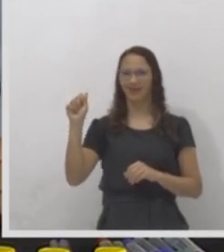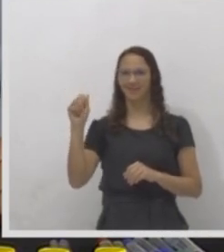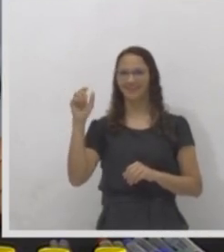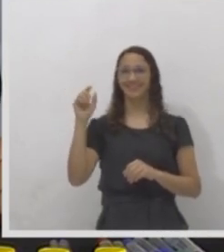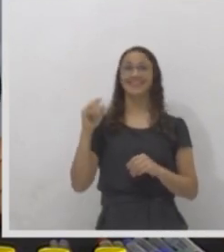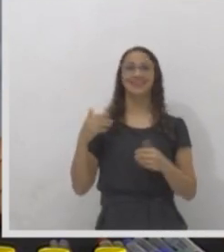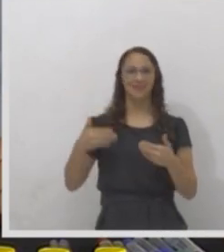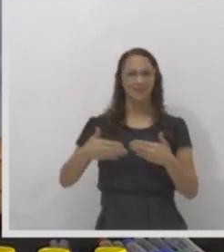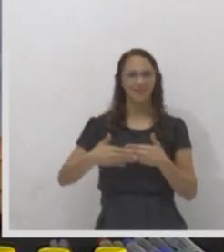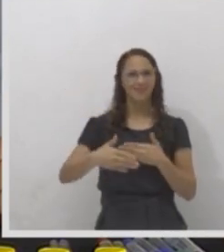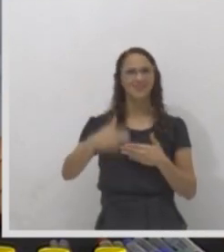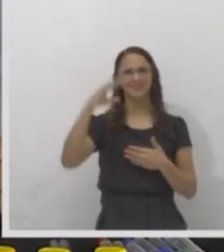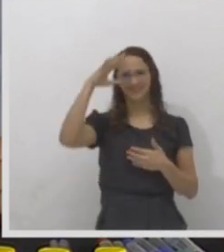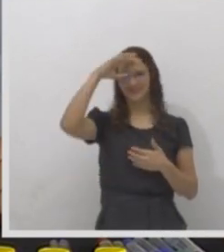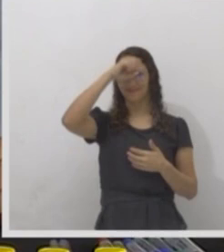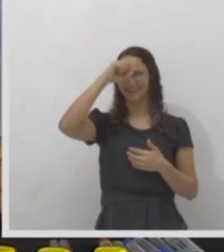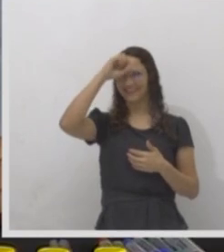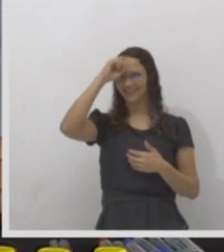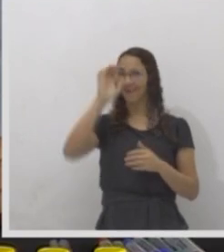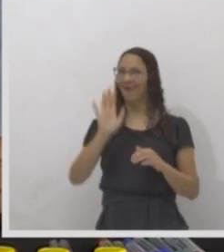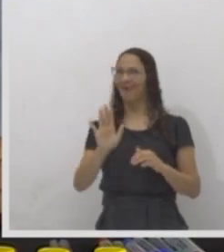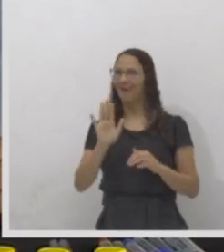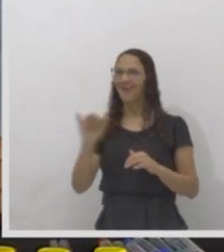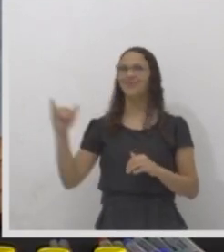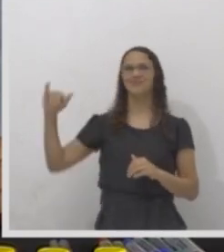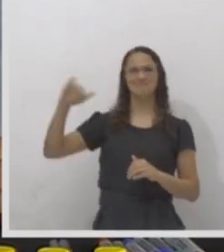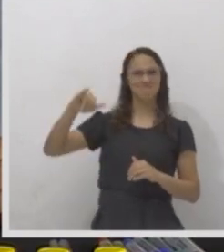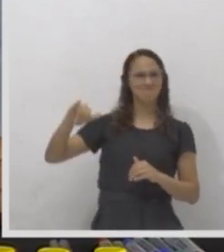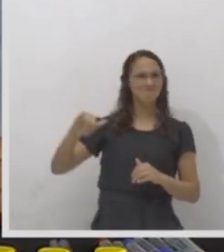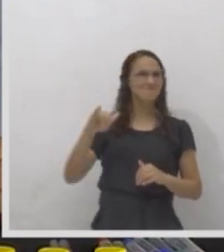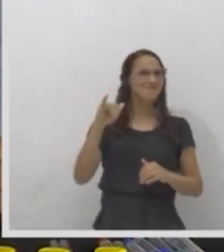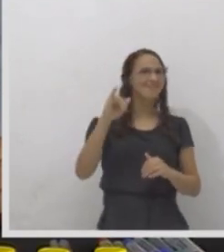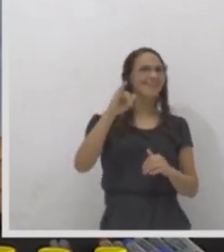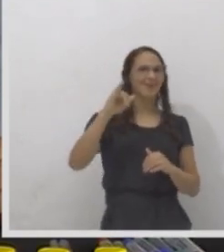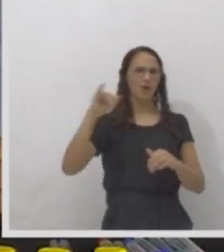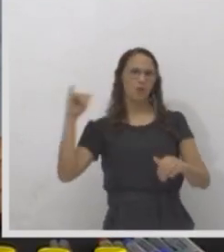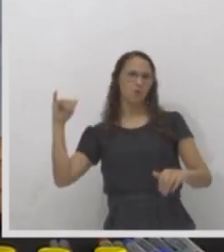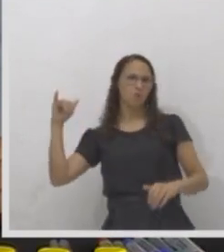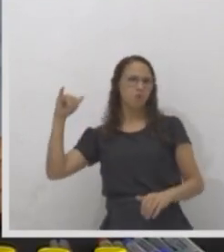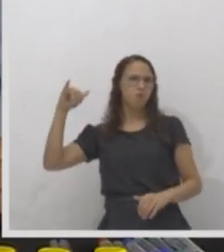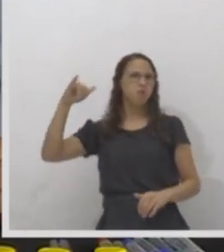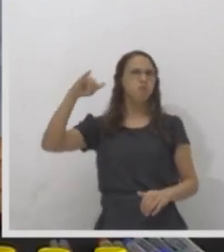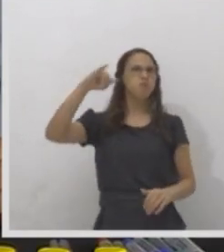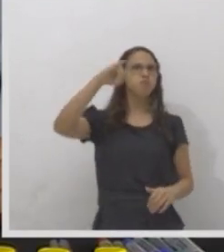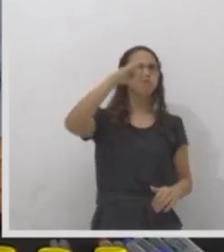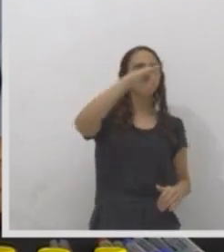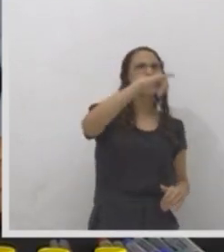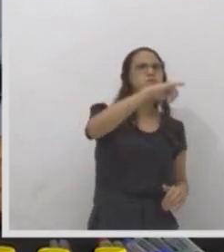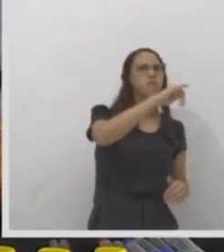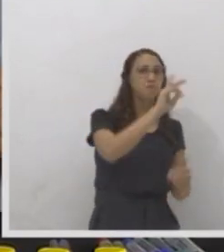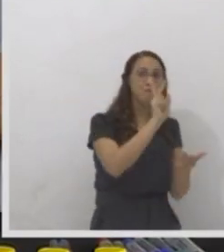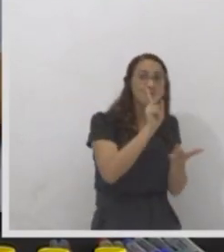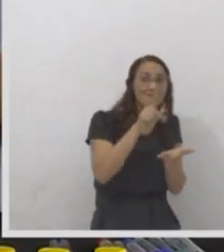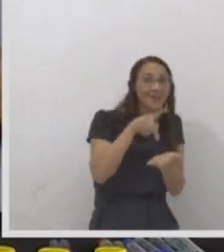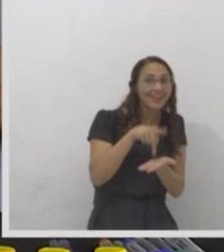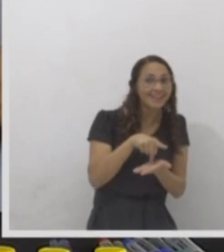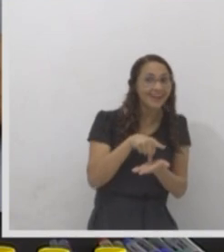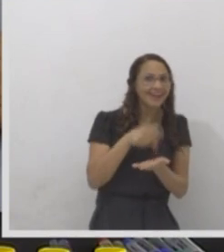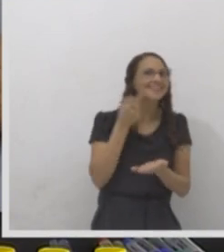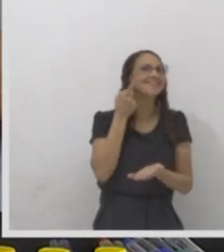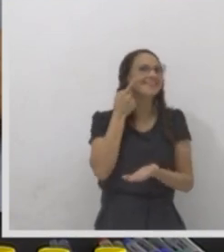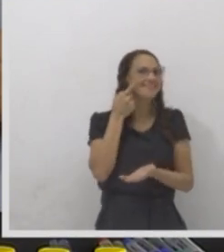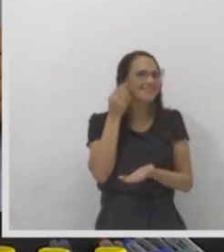detalhe gente, esse avião voa de verdade, vocês vão ver quando vocês fizerem aí o de vocês, certo? Então olha